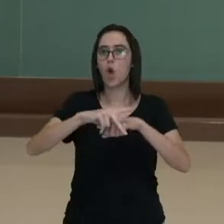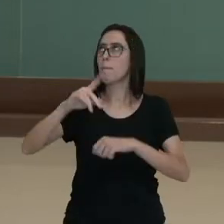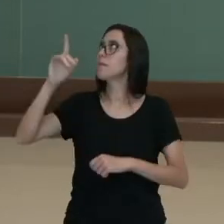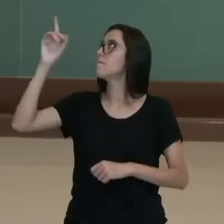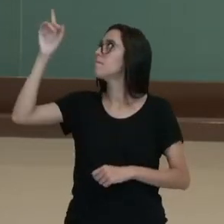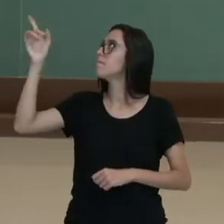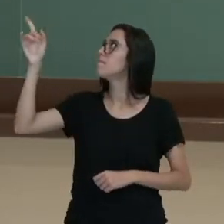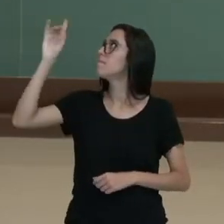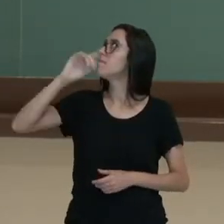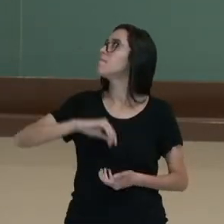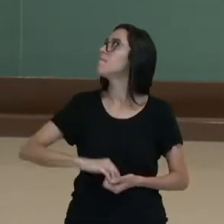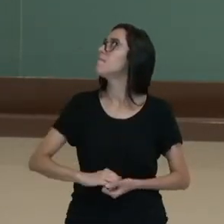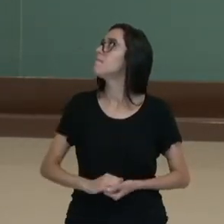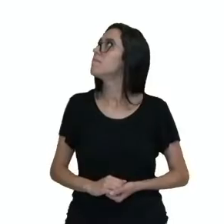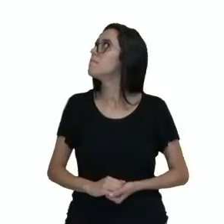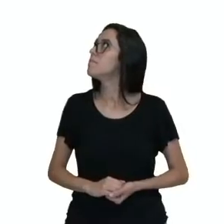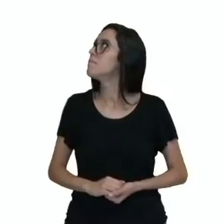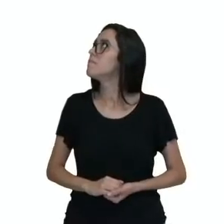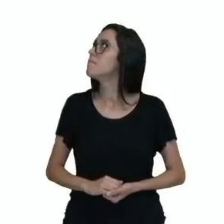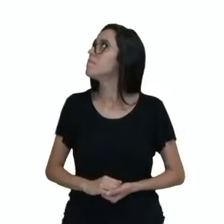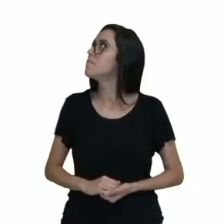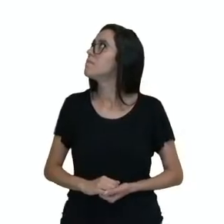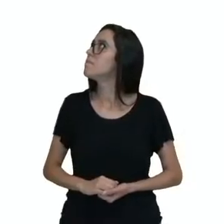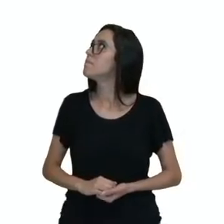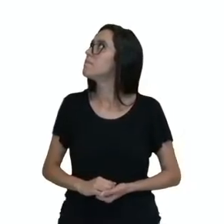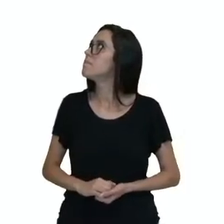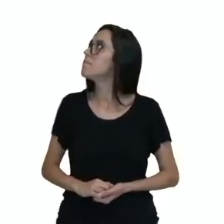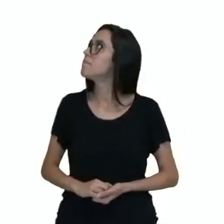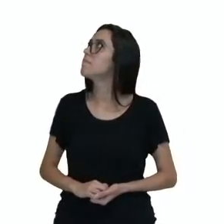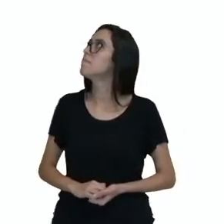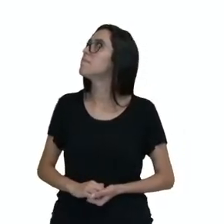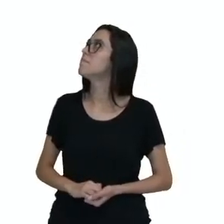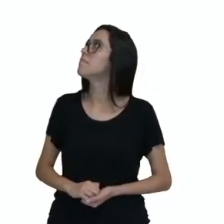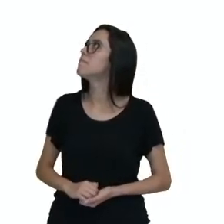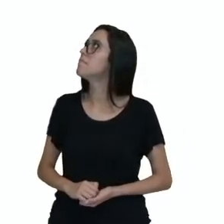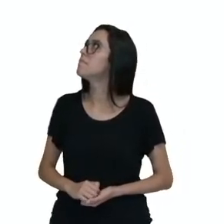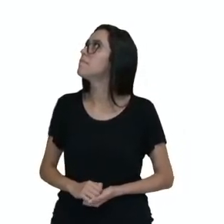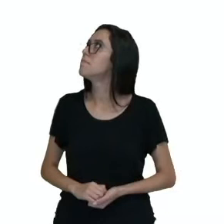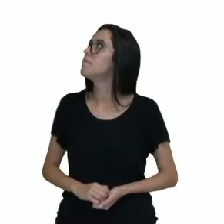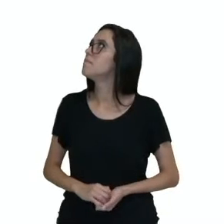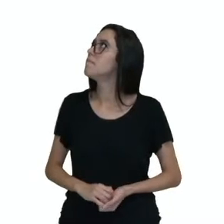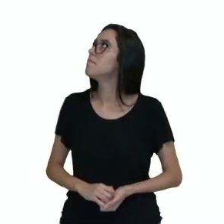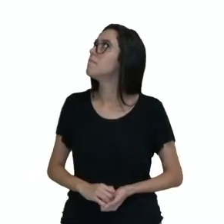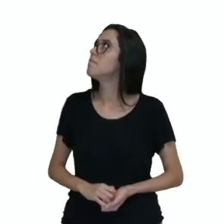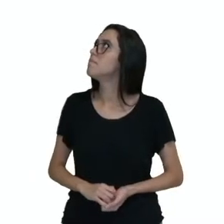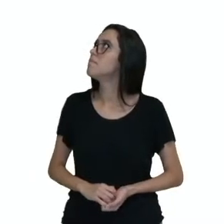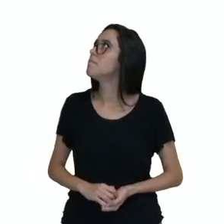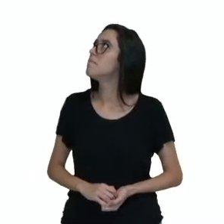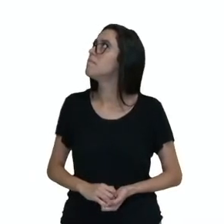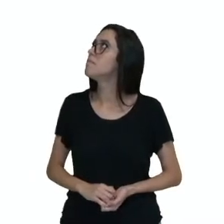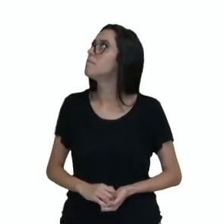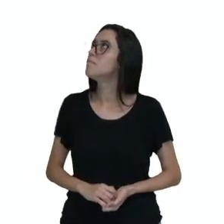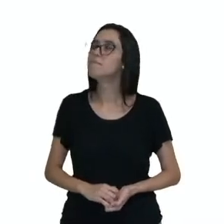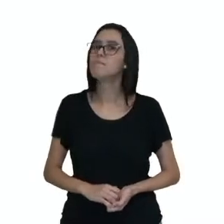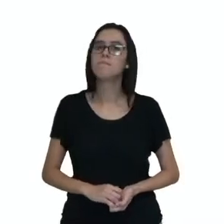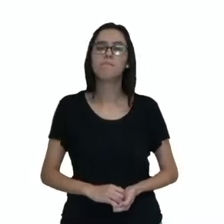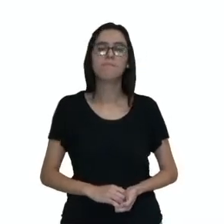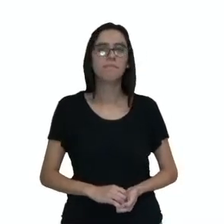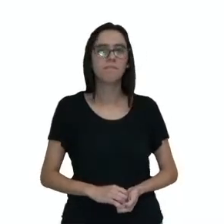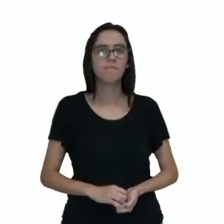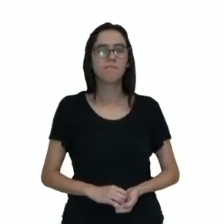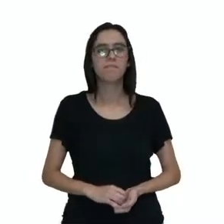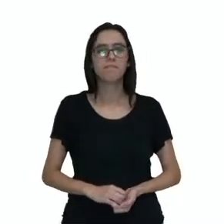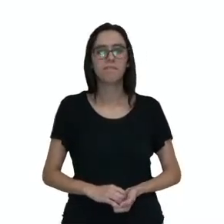São utilizados para expressar quantidade ou identidade de uma forma indeterminada ou imprecisa.